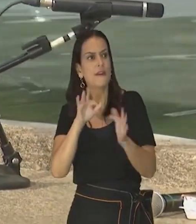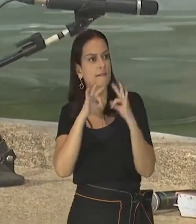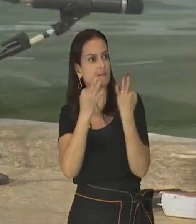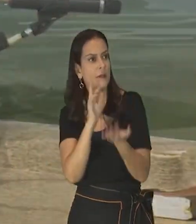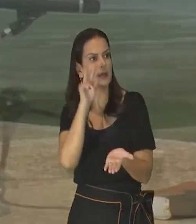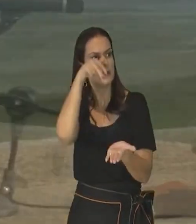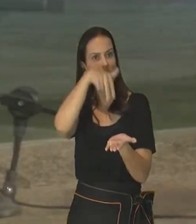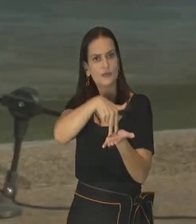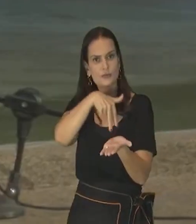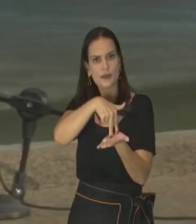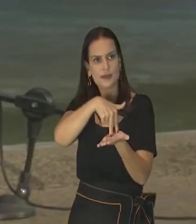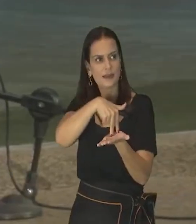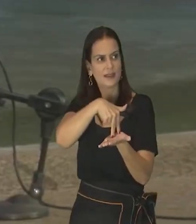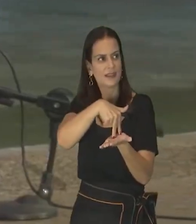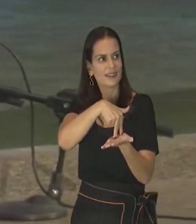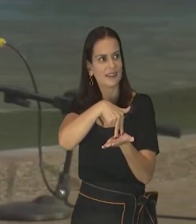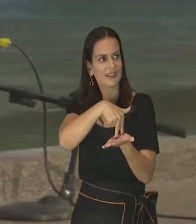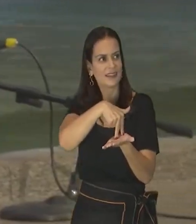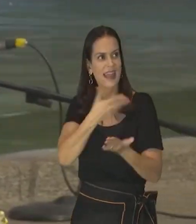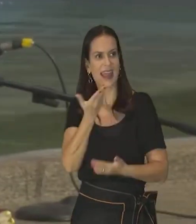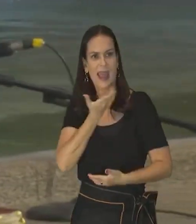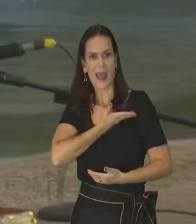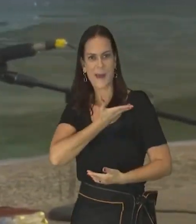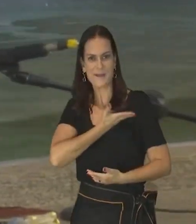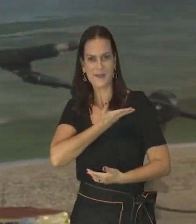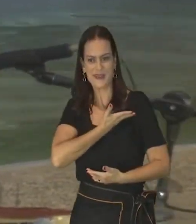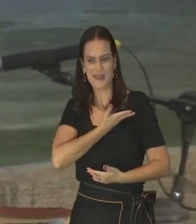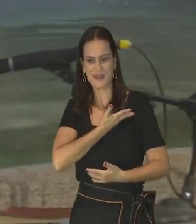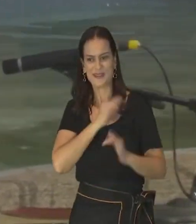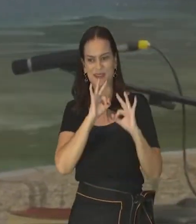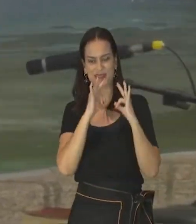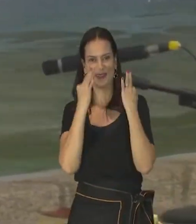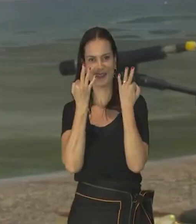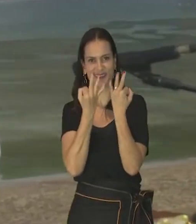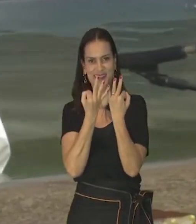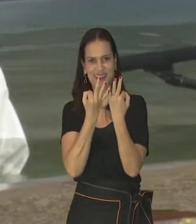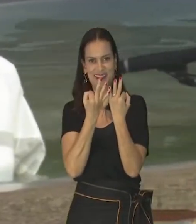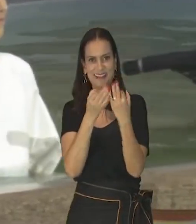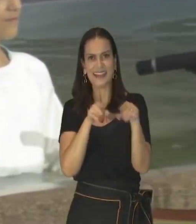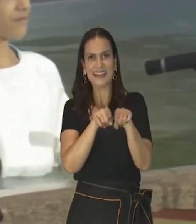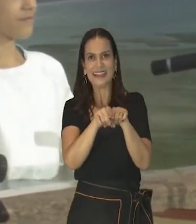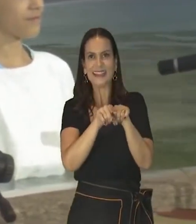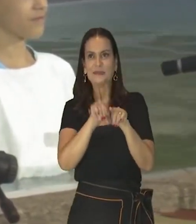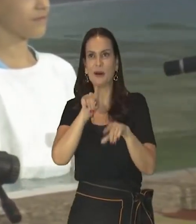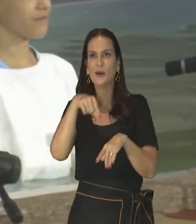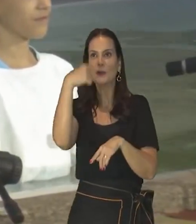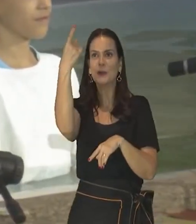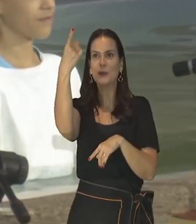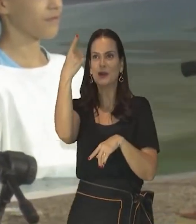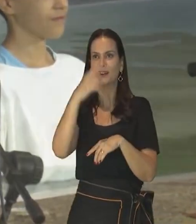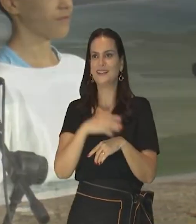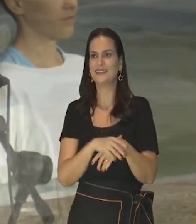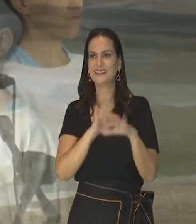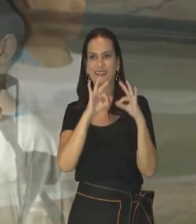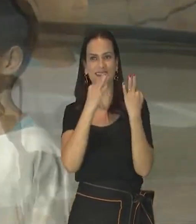de pé, amigos, familiares, irmãos lá atrás.